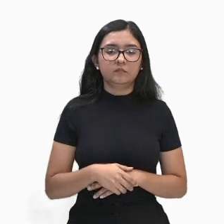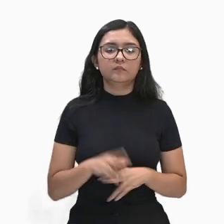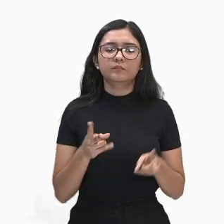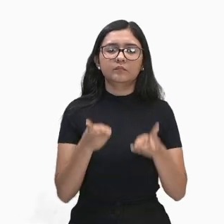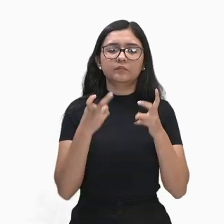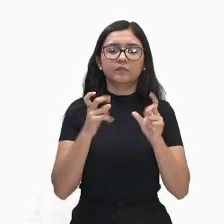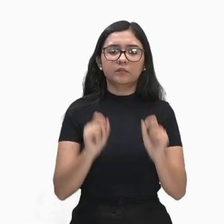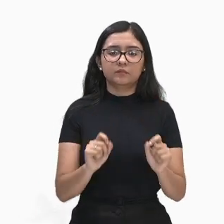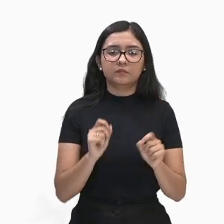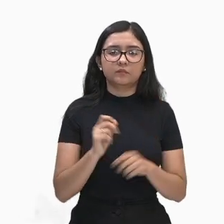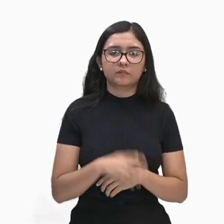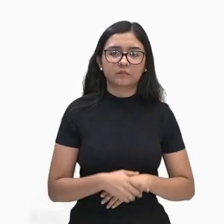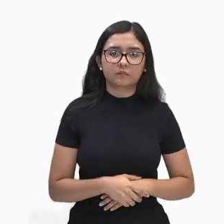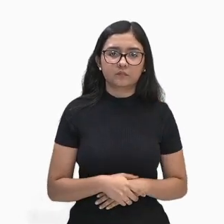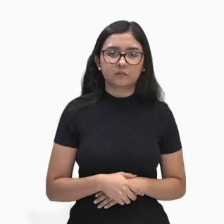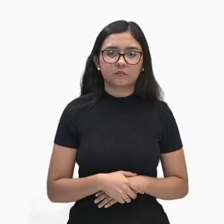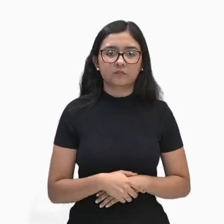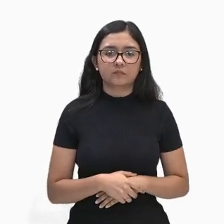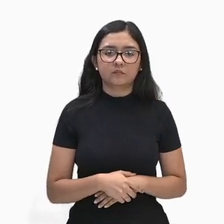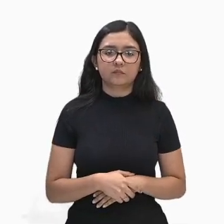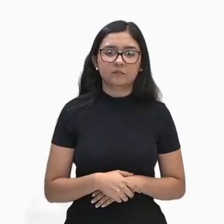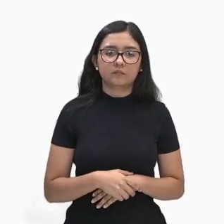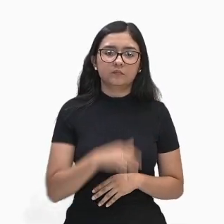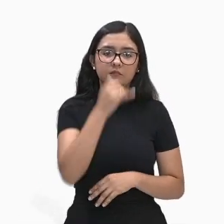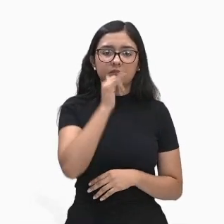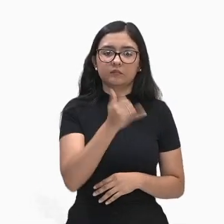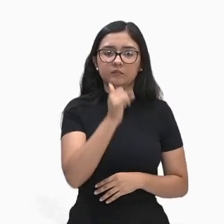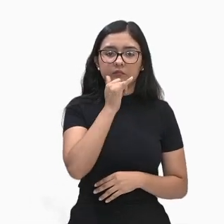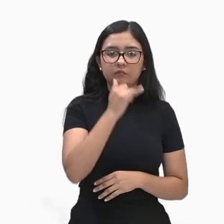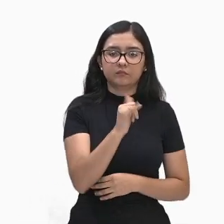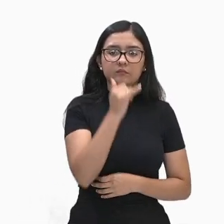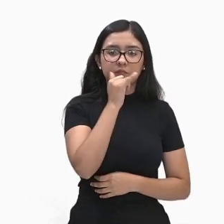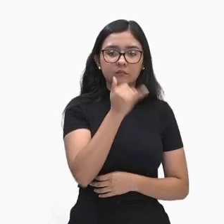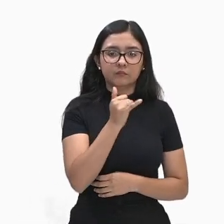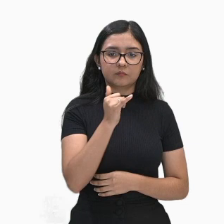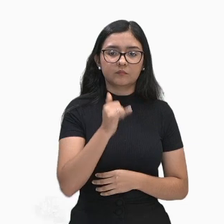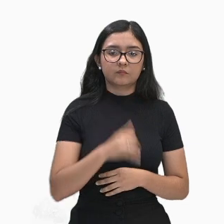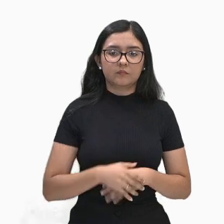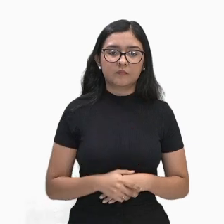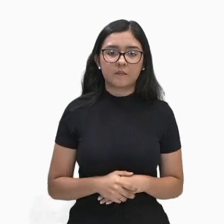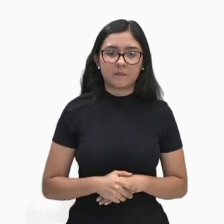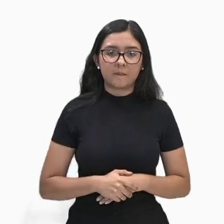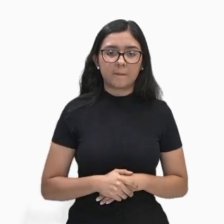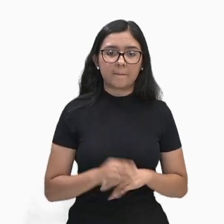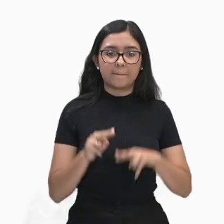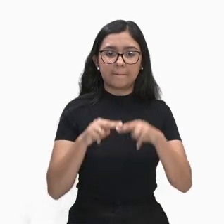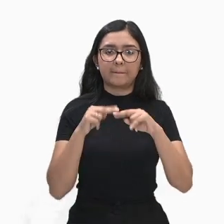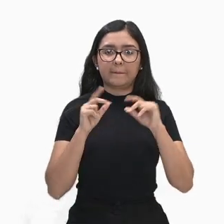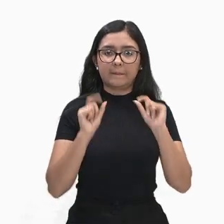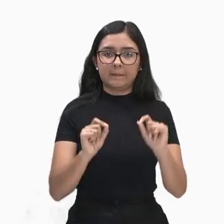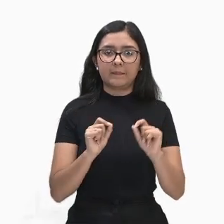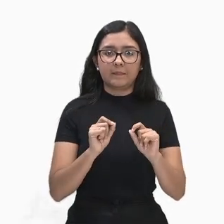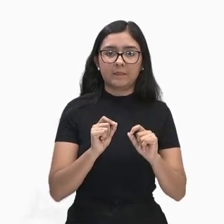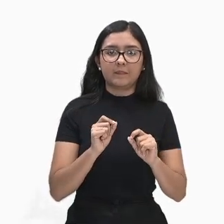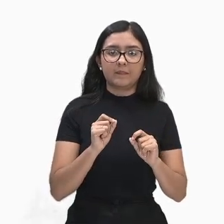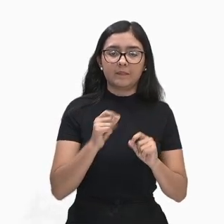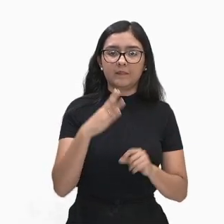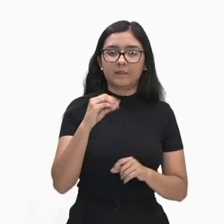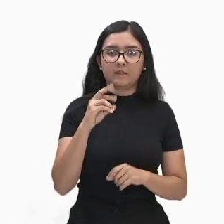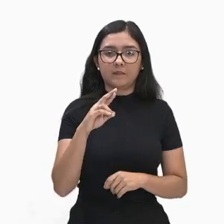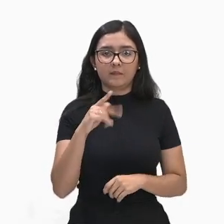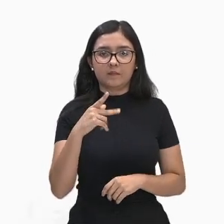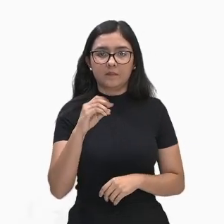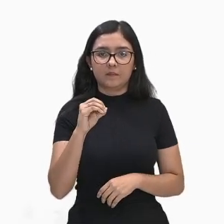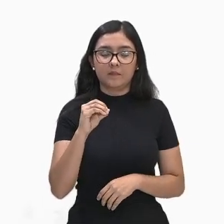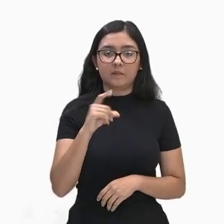Vejam que a carga não assume os valores que estão entre 1,6 e 3,2, porque ou o corpo tem um próton a mais ou